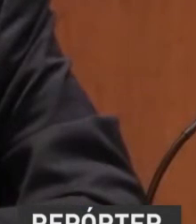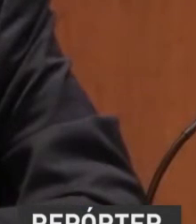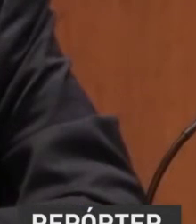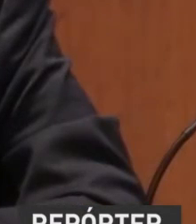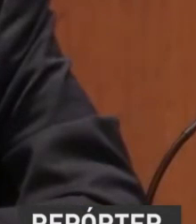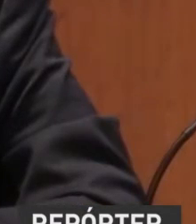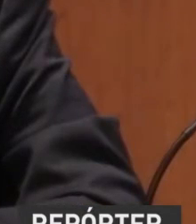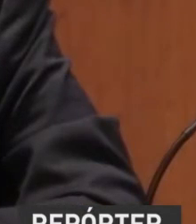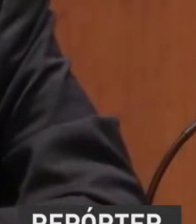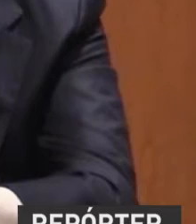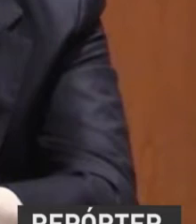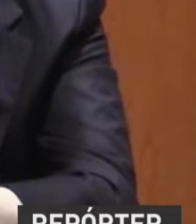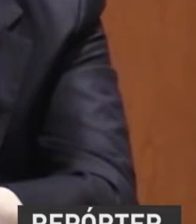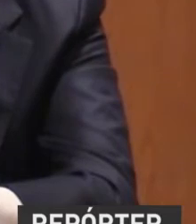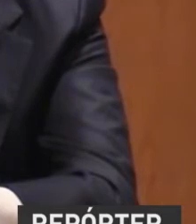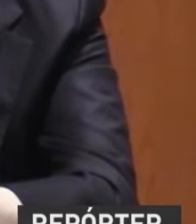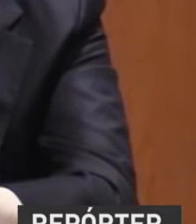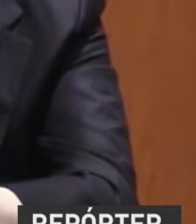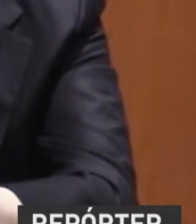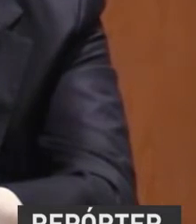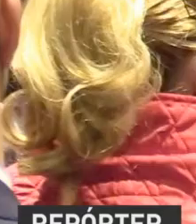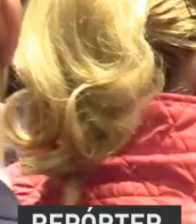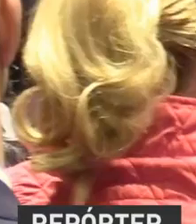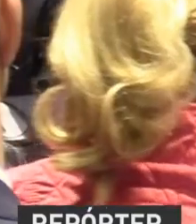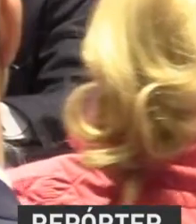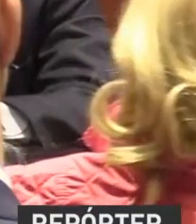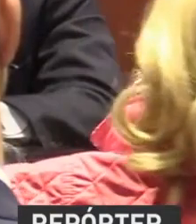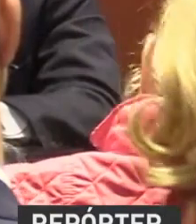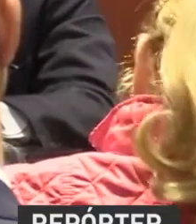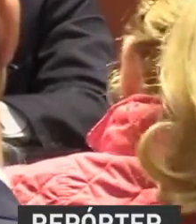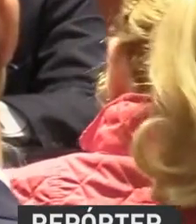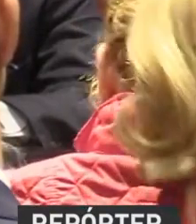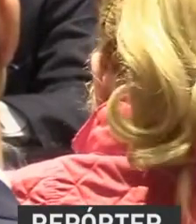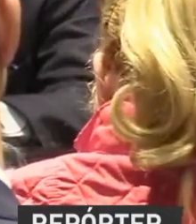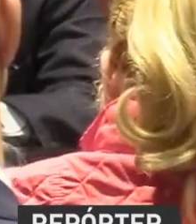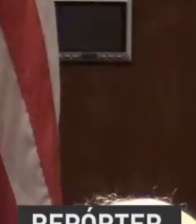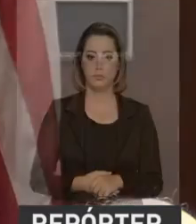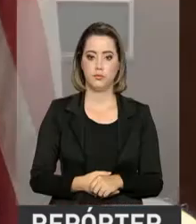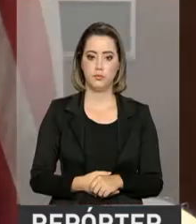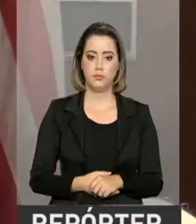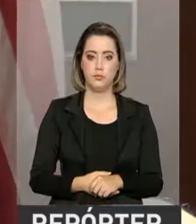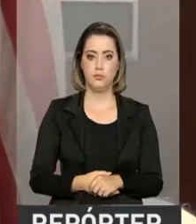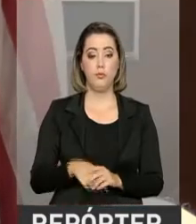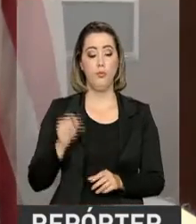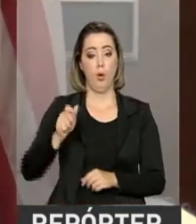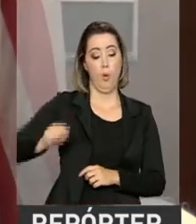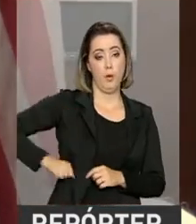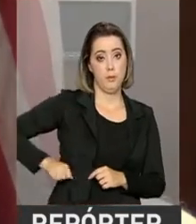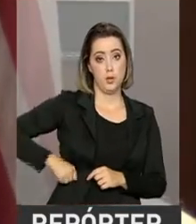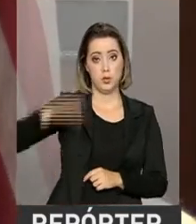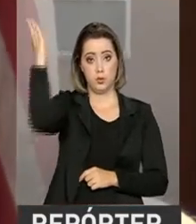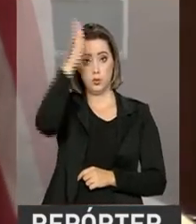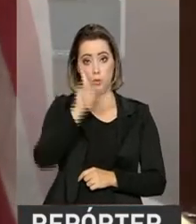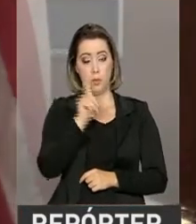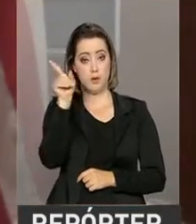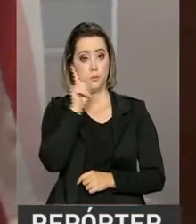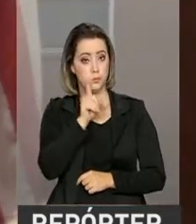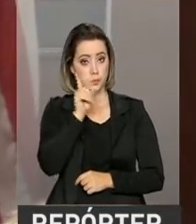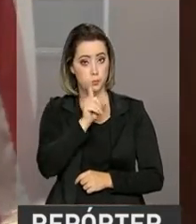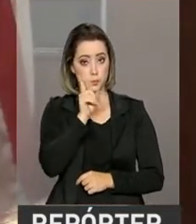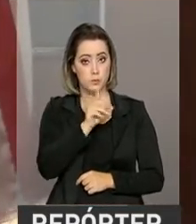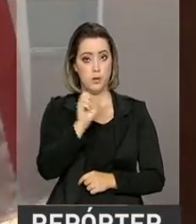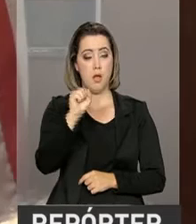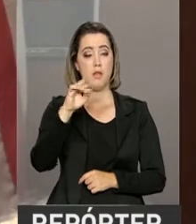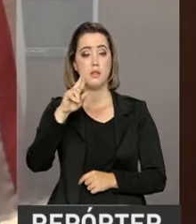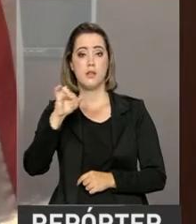e americanas como embraer se braskem do povo indígena o eléctrico o embaixador do brasil nos estados unidos